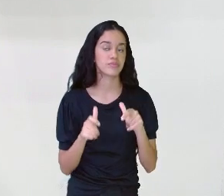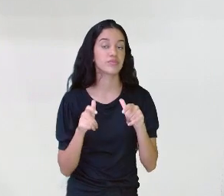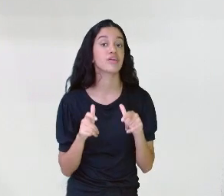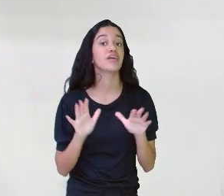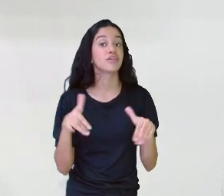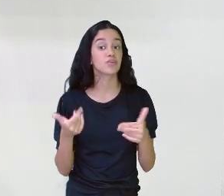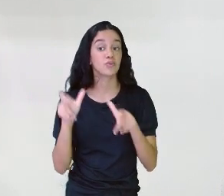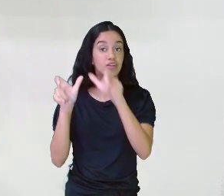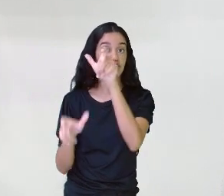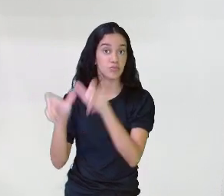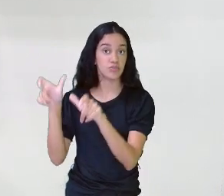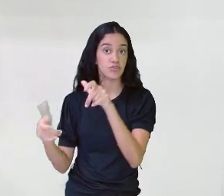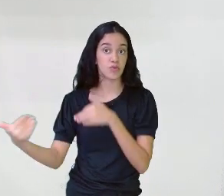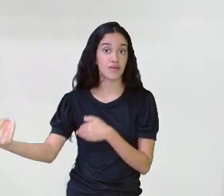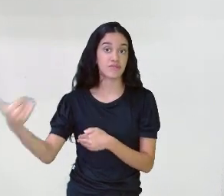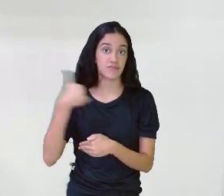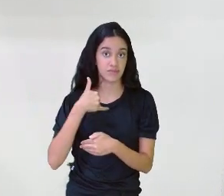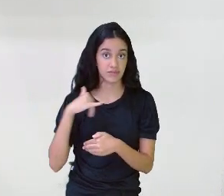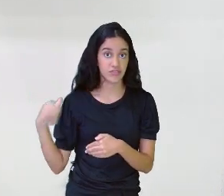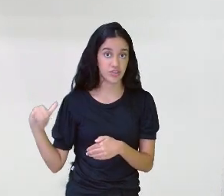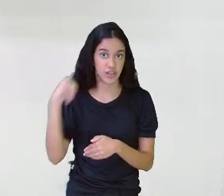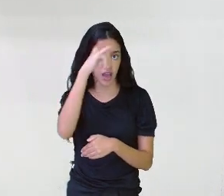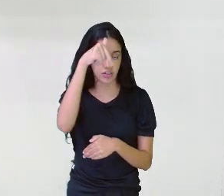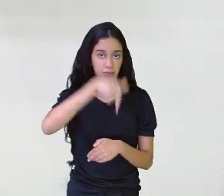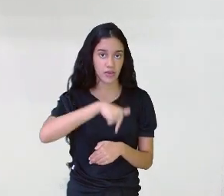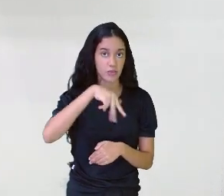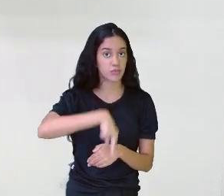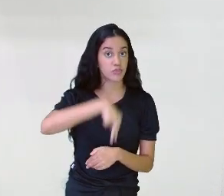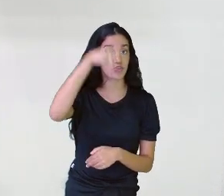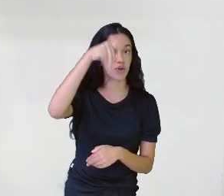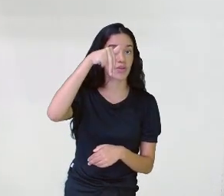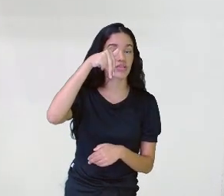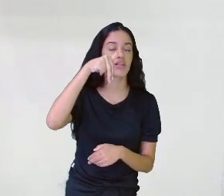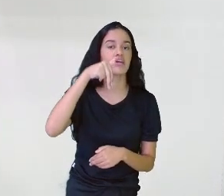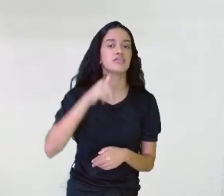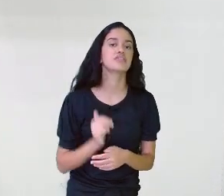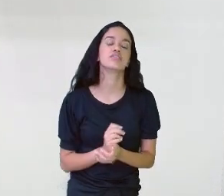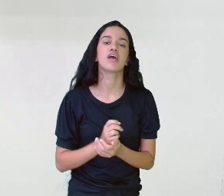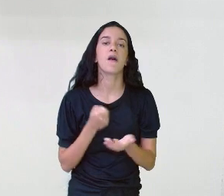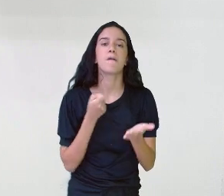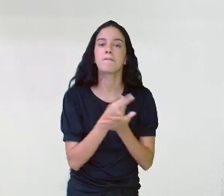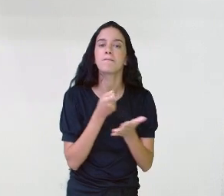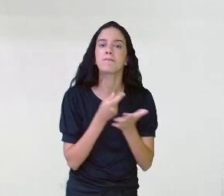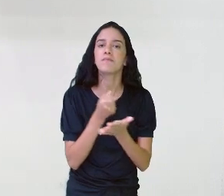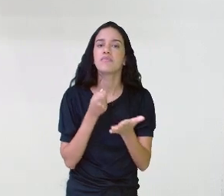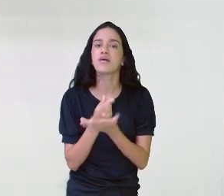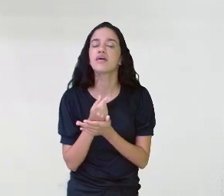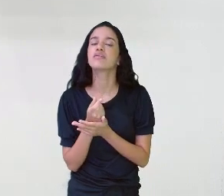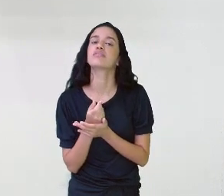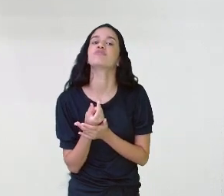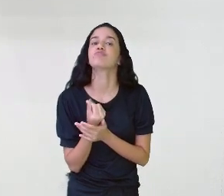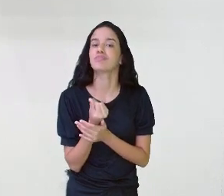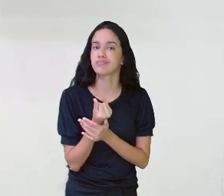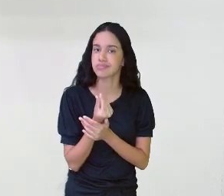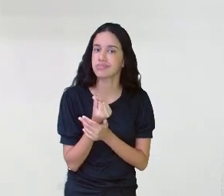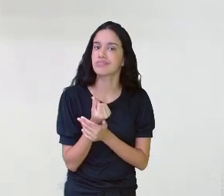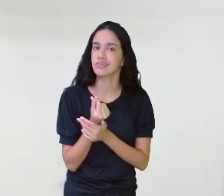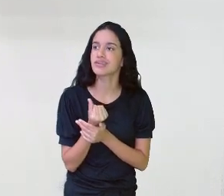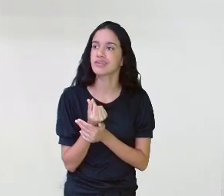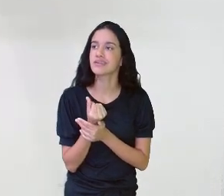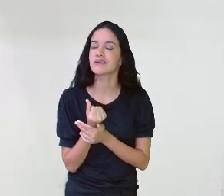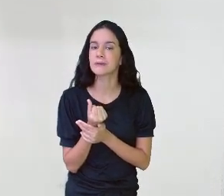vêm passar as férias aqui, elas deixam dinheiro, não é isso? Elas aquecem o